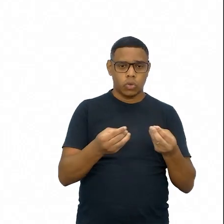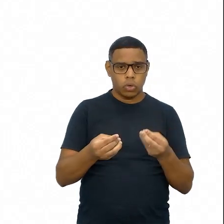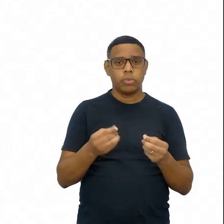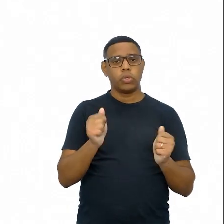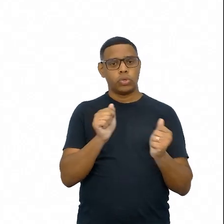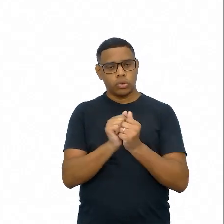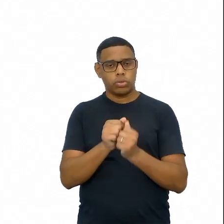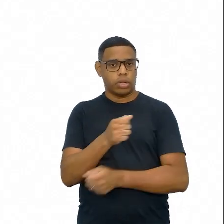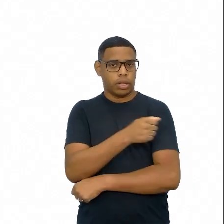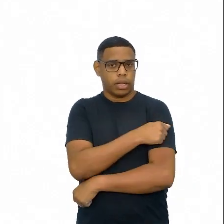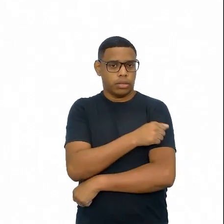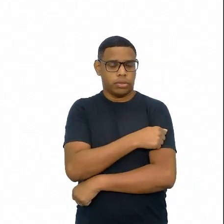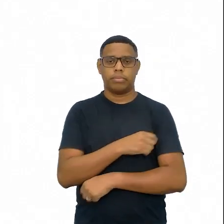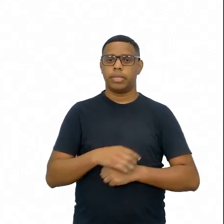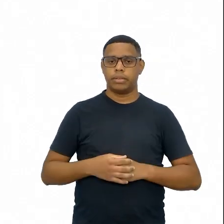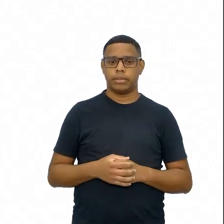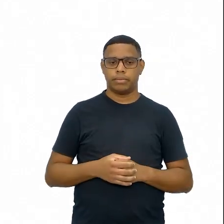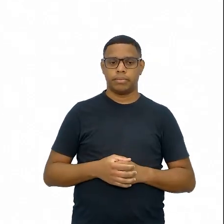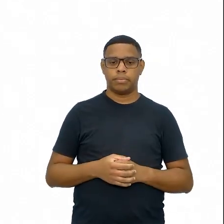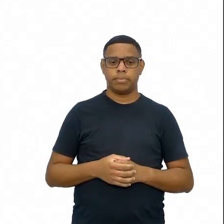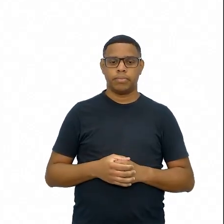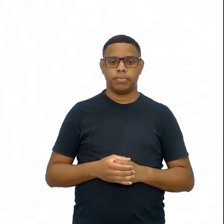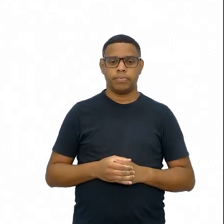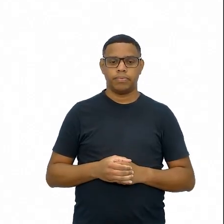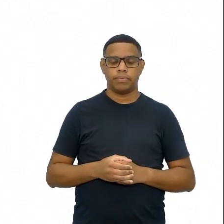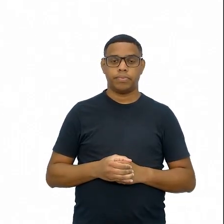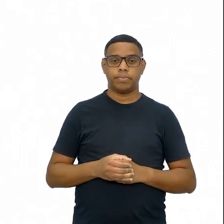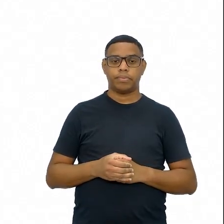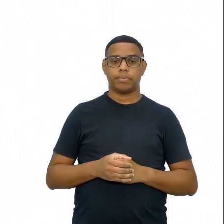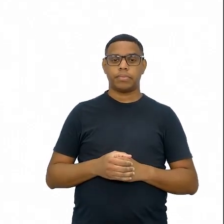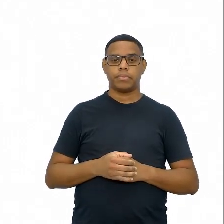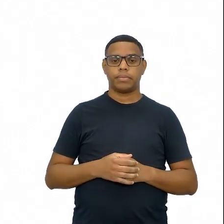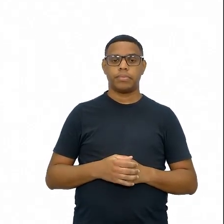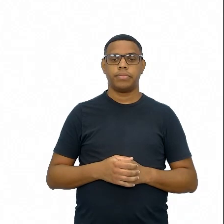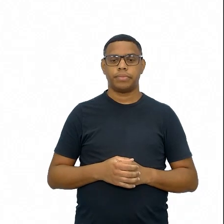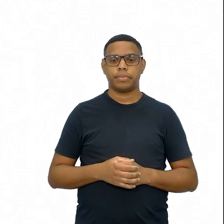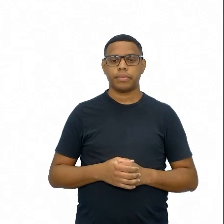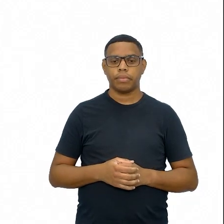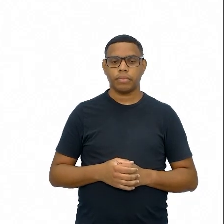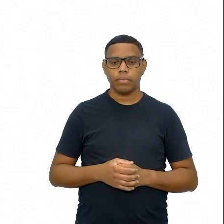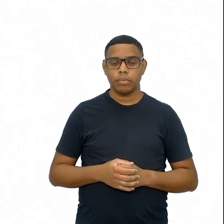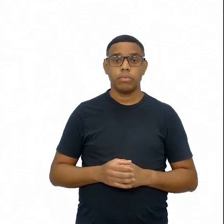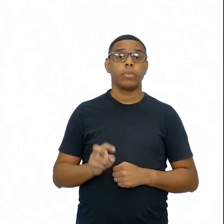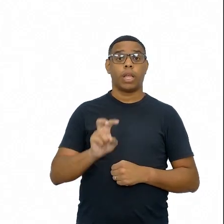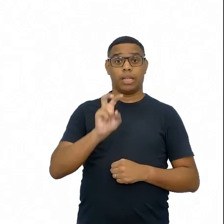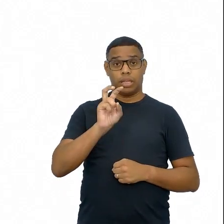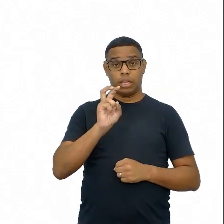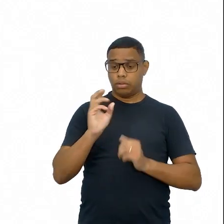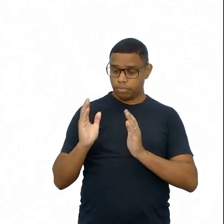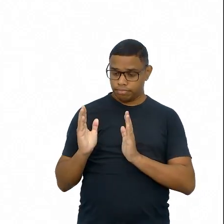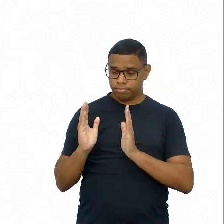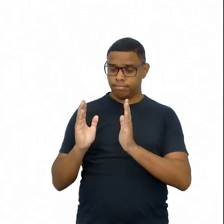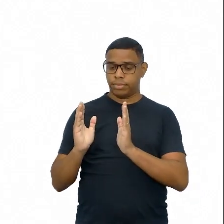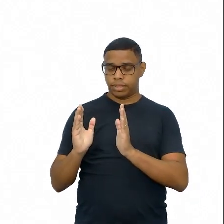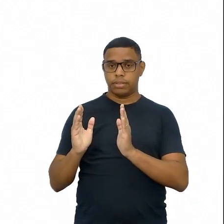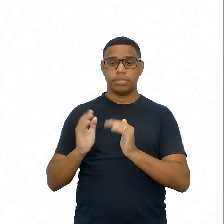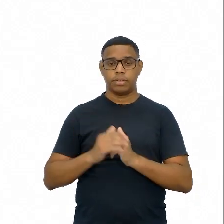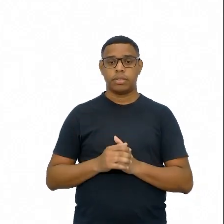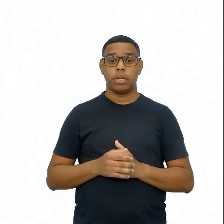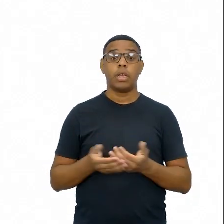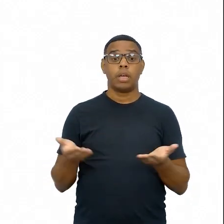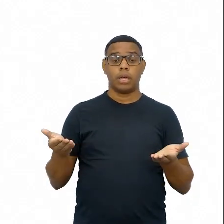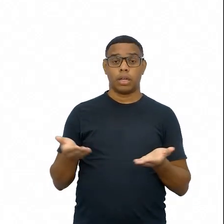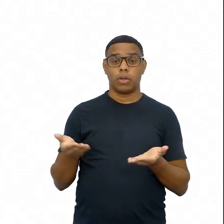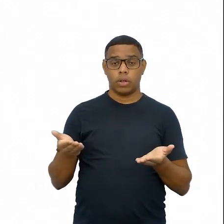os nossos estudantes, ok? Então, vamos lá. E o quinto momento, né, agora